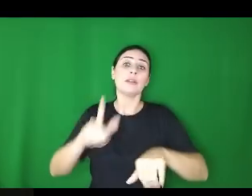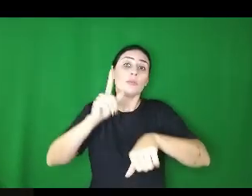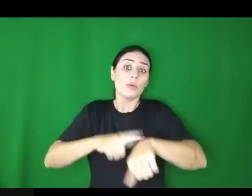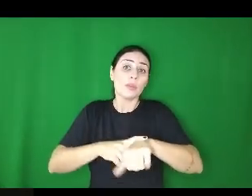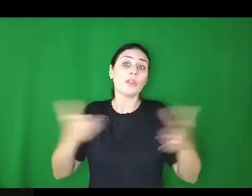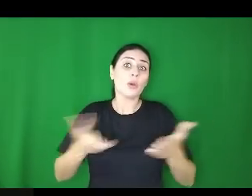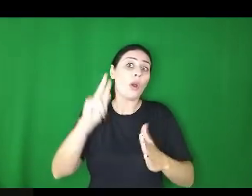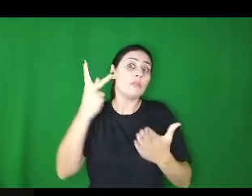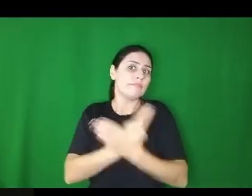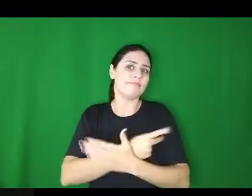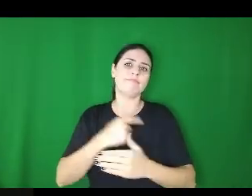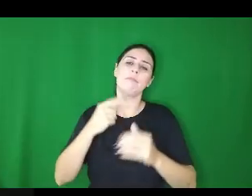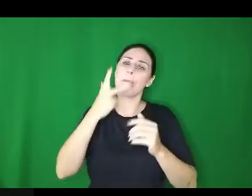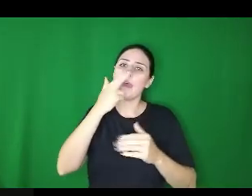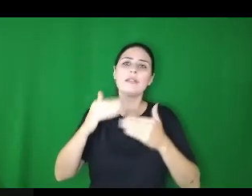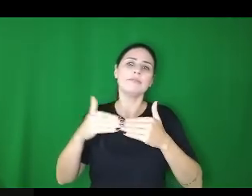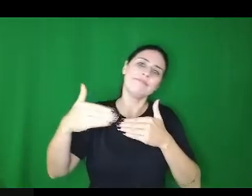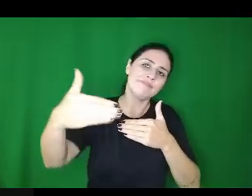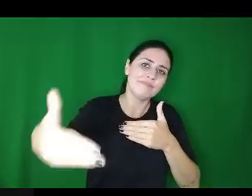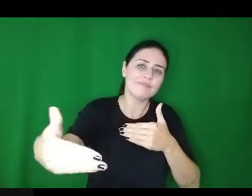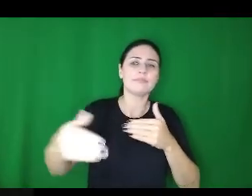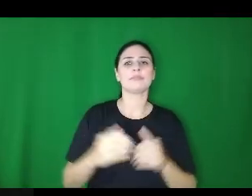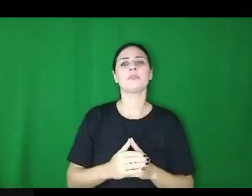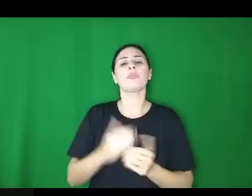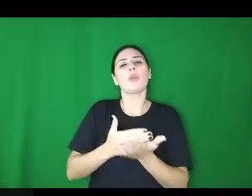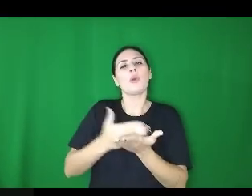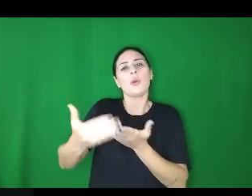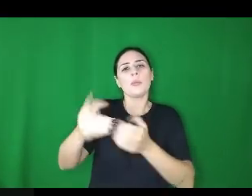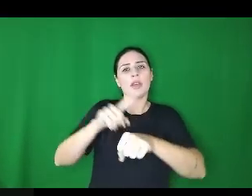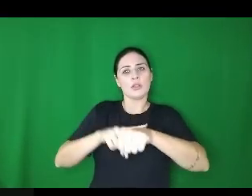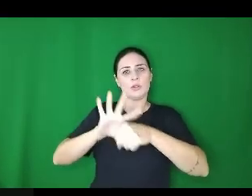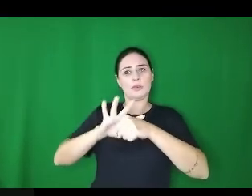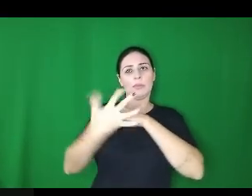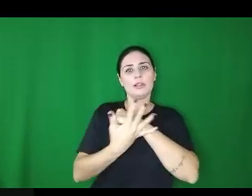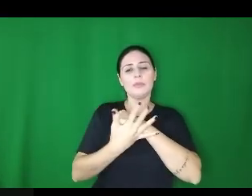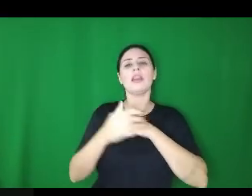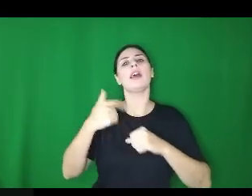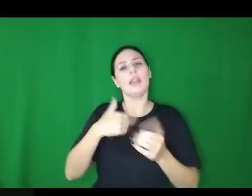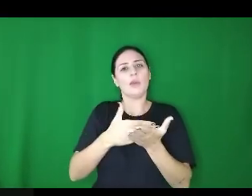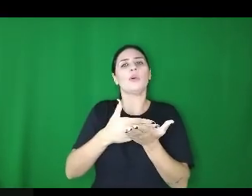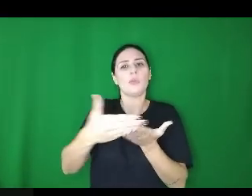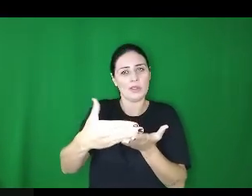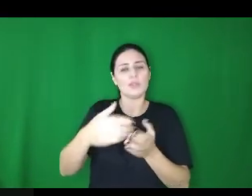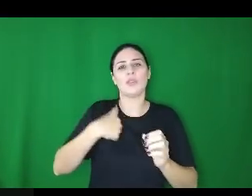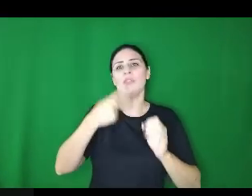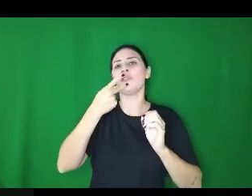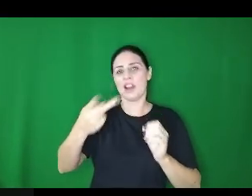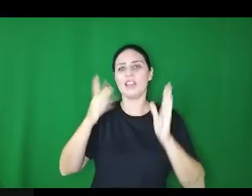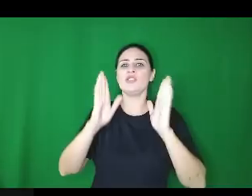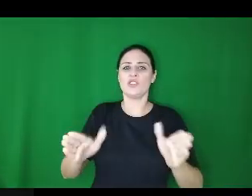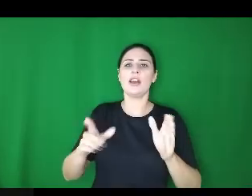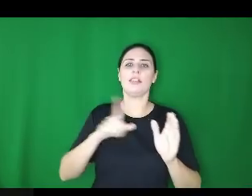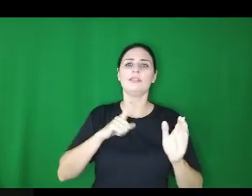foi interrompido, porque, de certa forma, quando começou o ano, o problema maior não